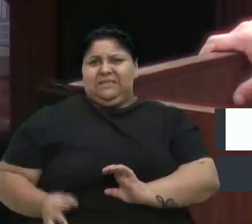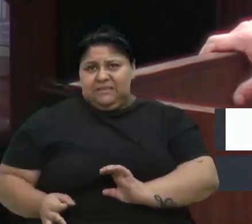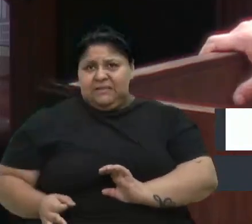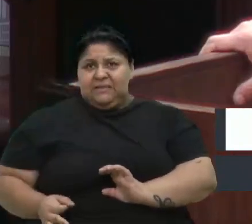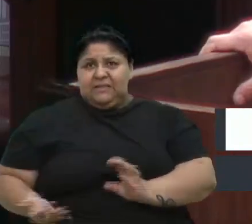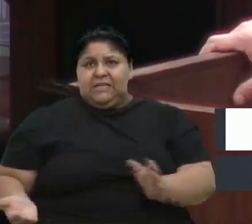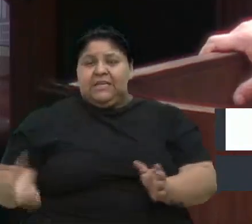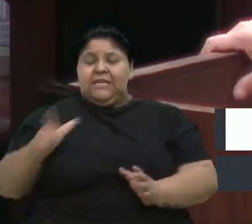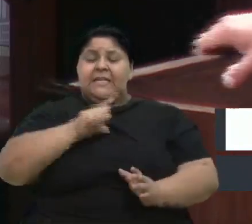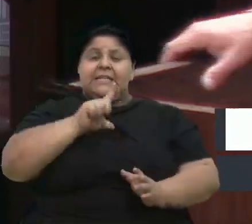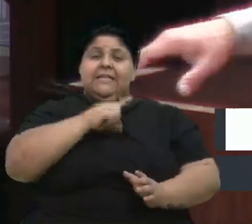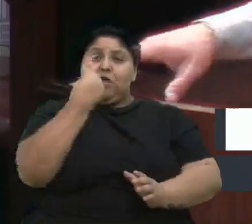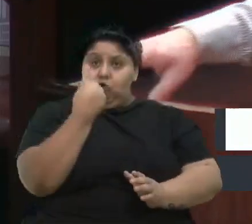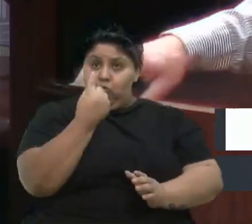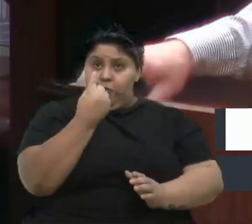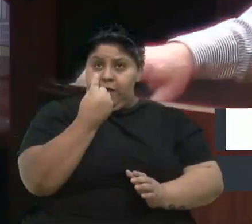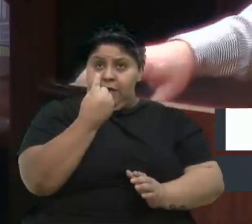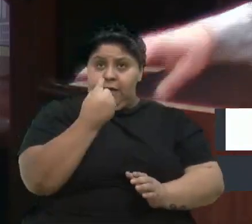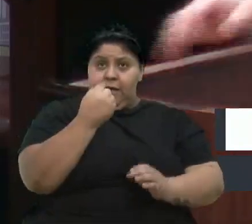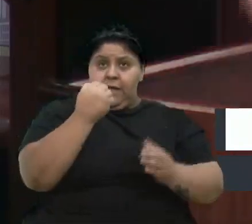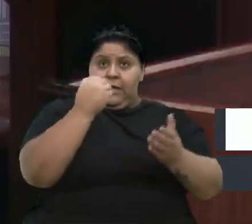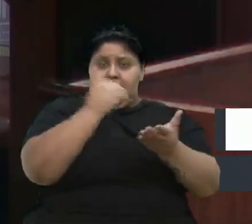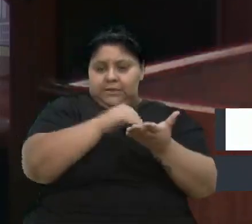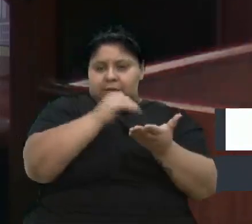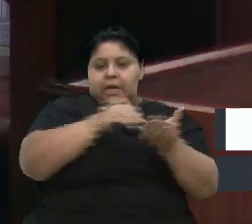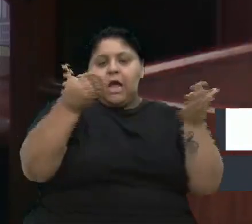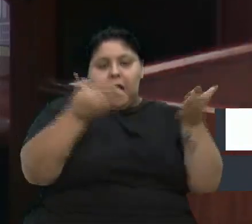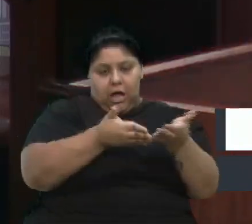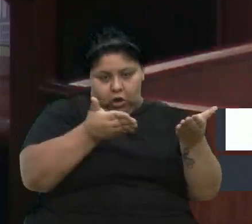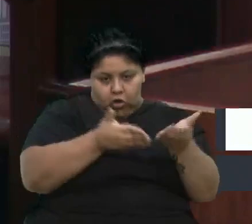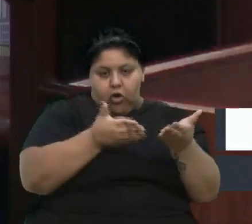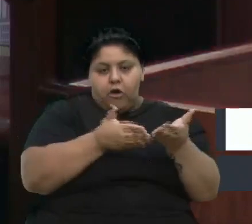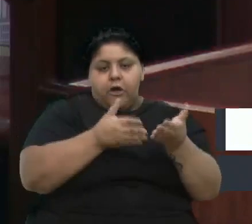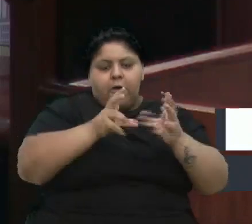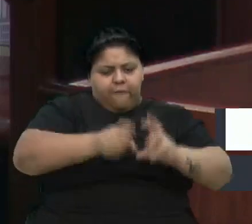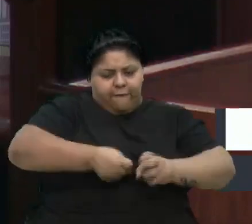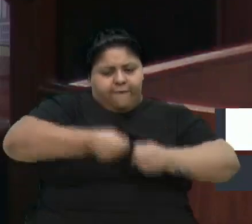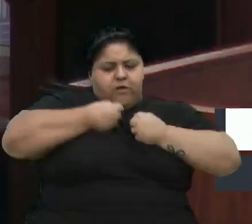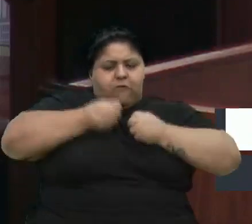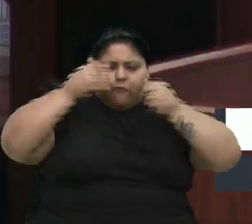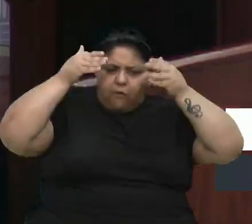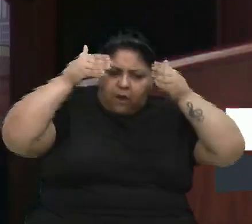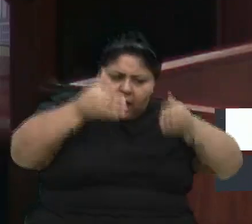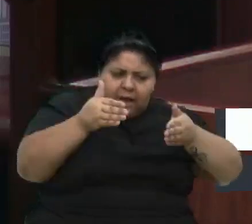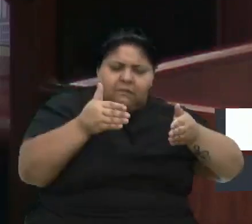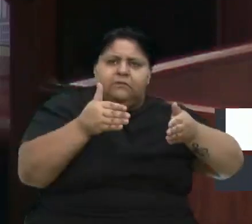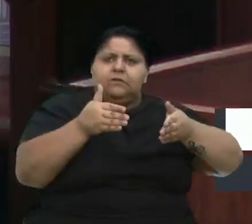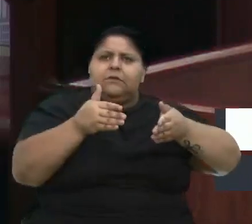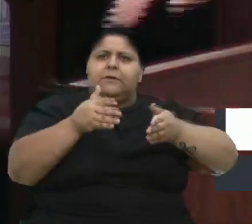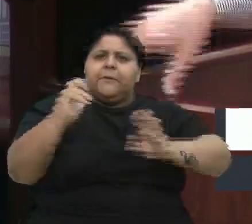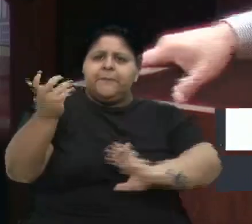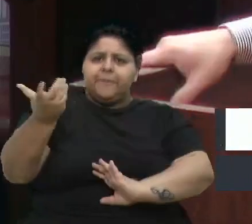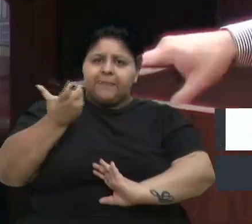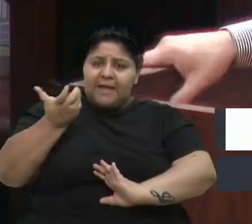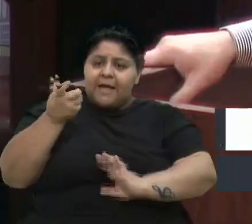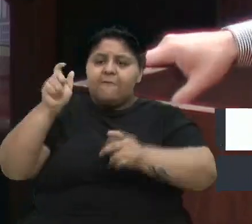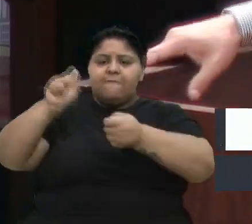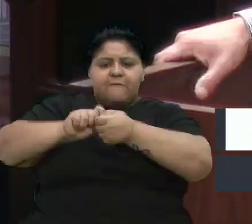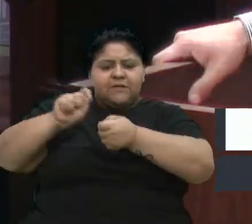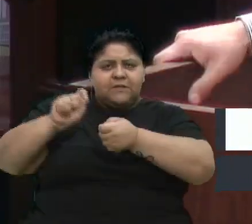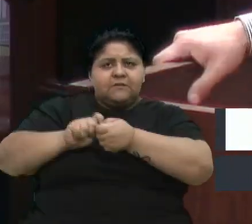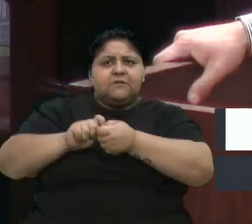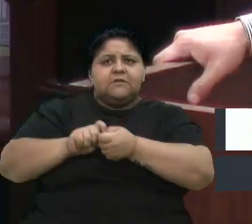uma secretaria que está, de fato, dedicada, envolvida, que de fato quer fazer algo,